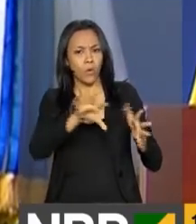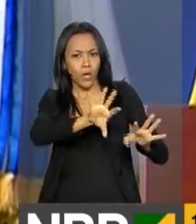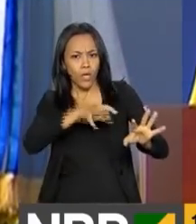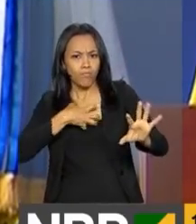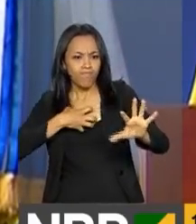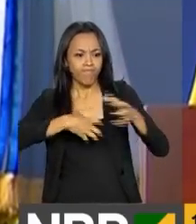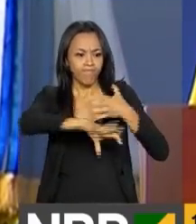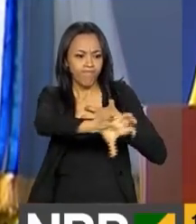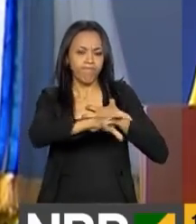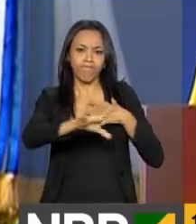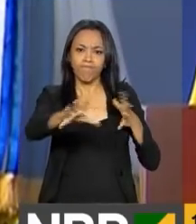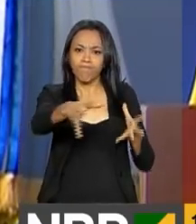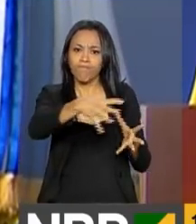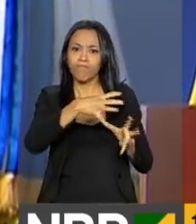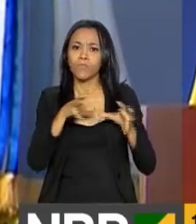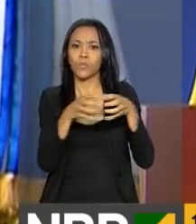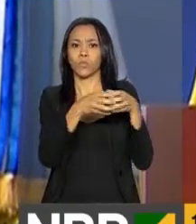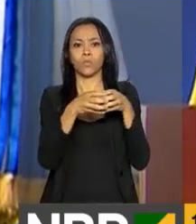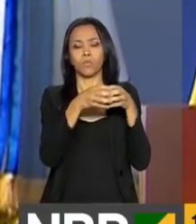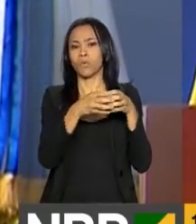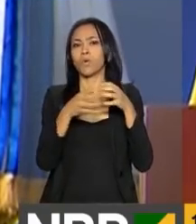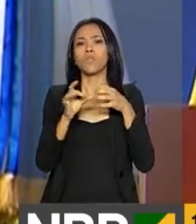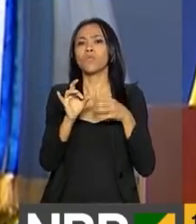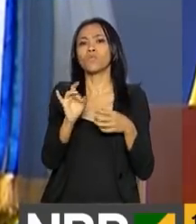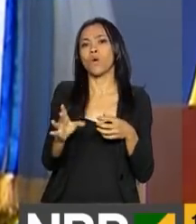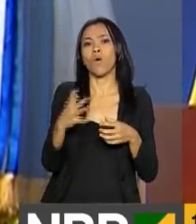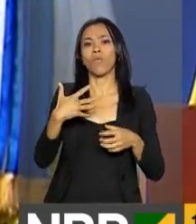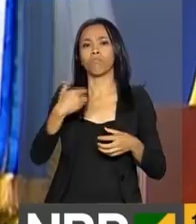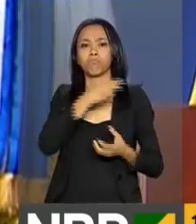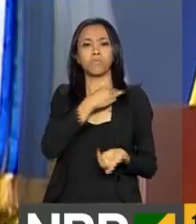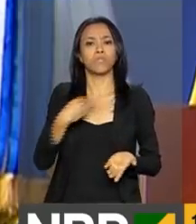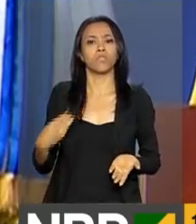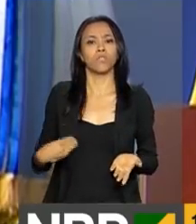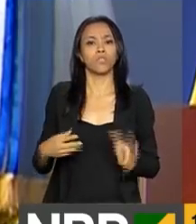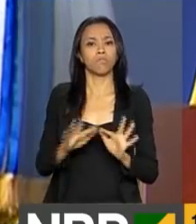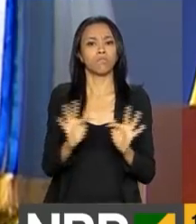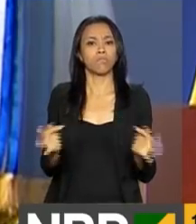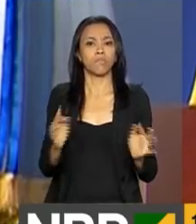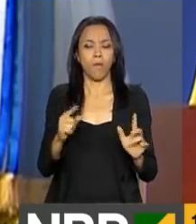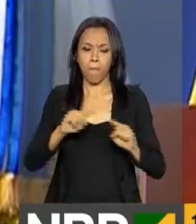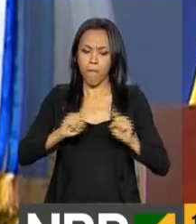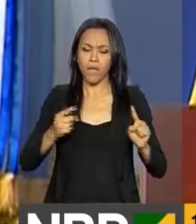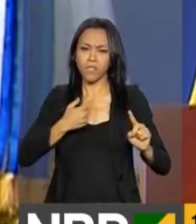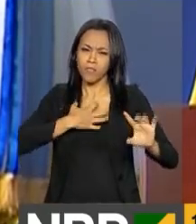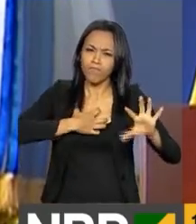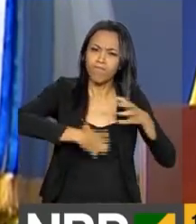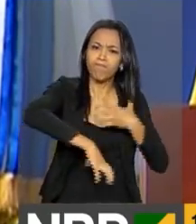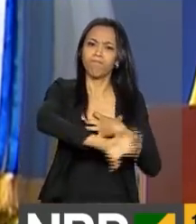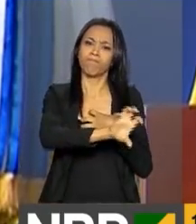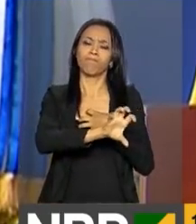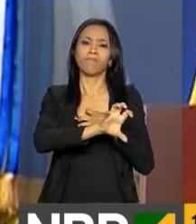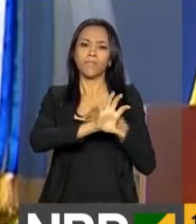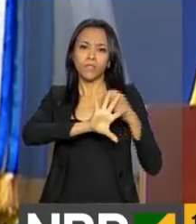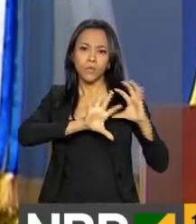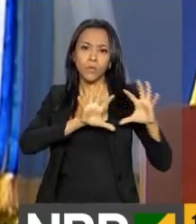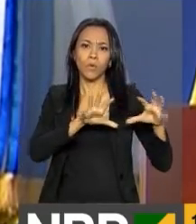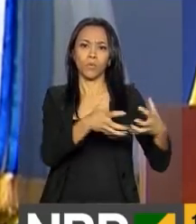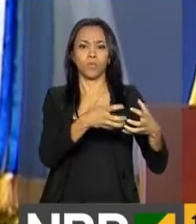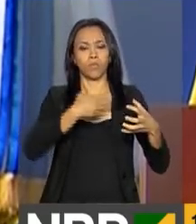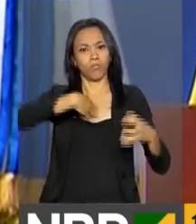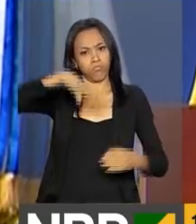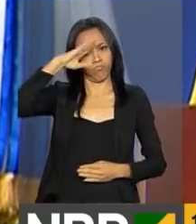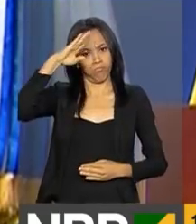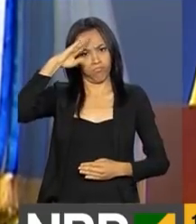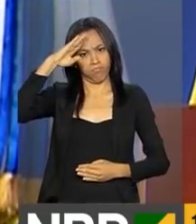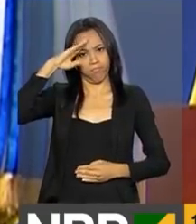incorporou-se, ou seja, ele não agiu apenas como autoridade, mas agiu espiritualmente. O seu espírito ficou voltado